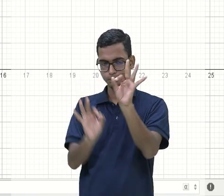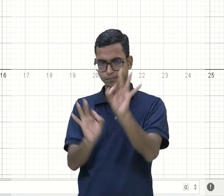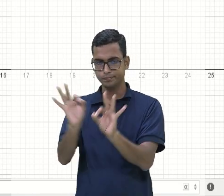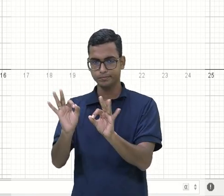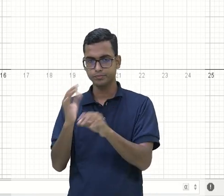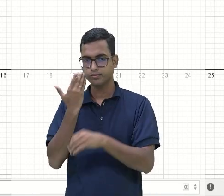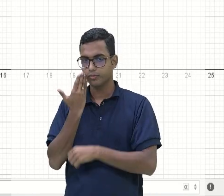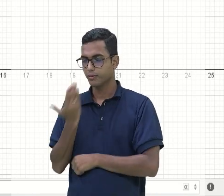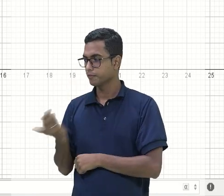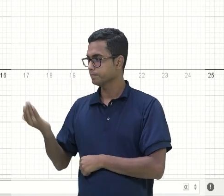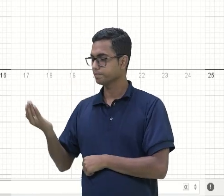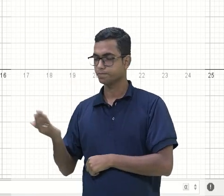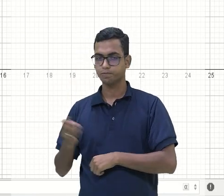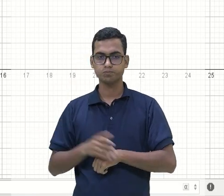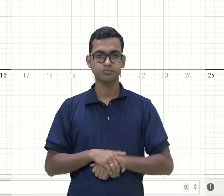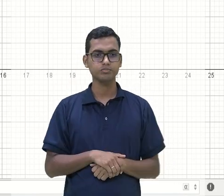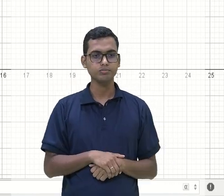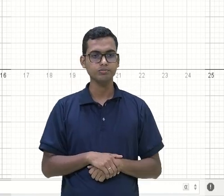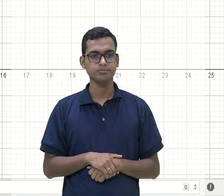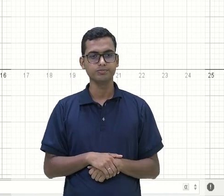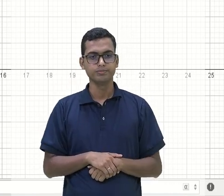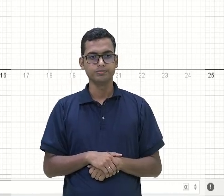base